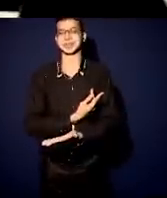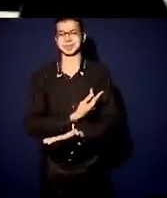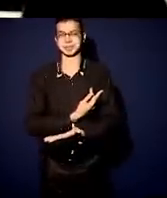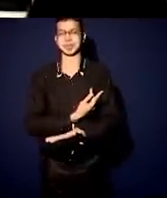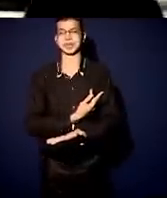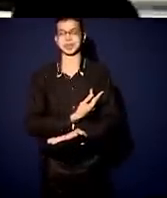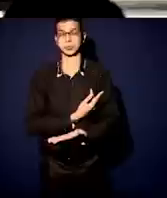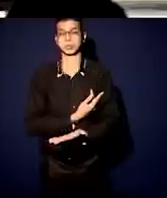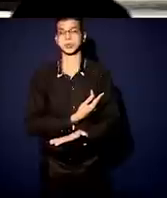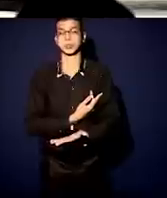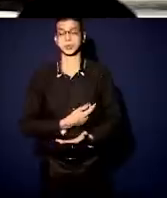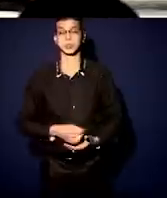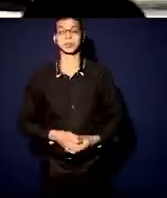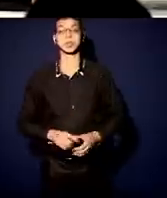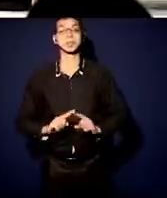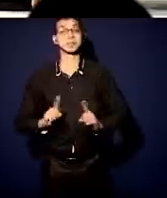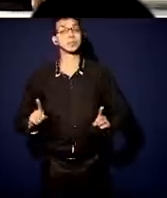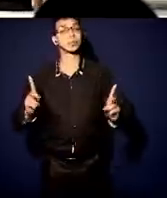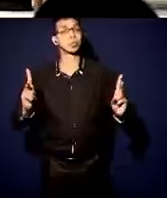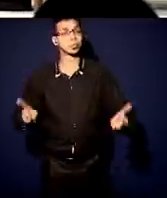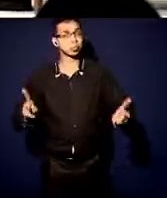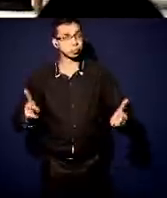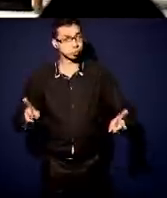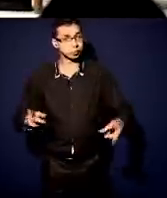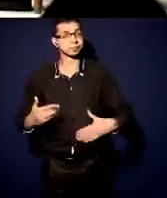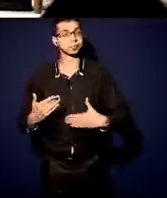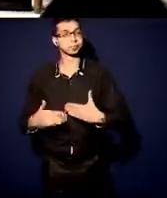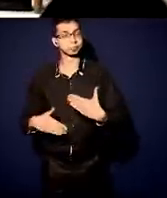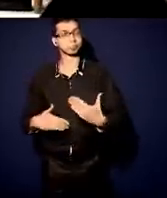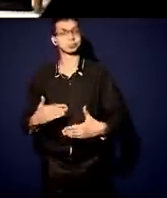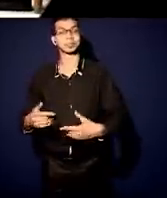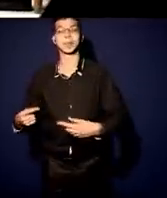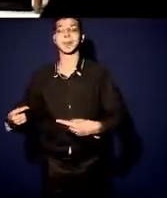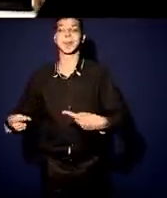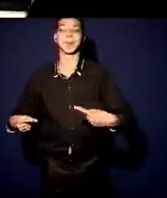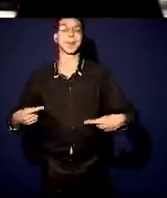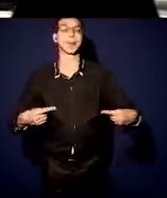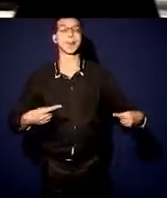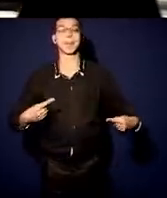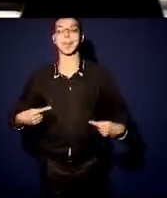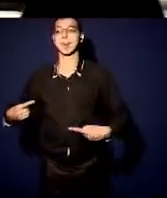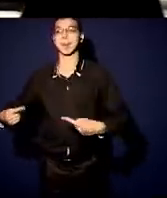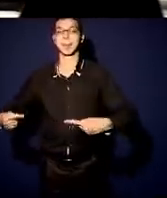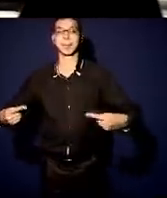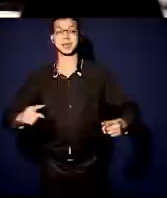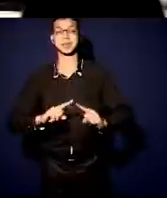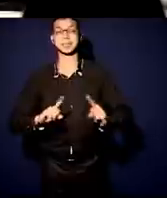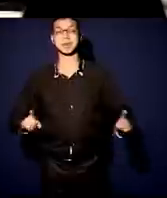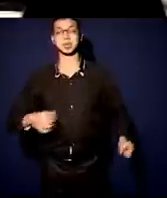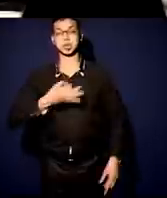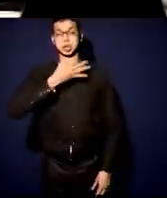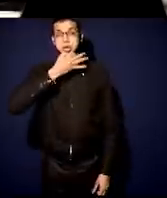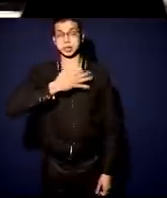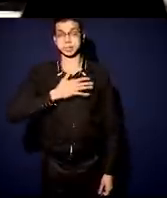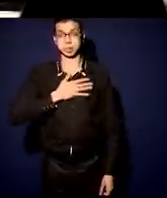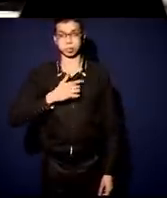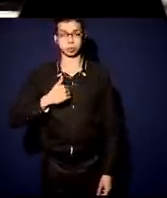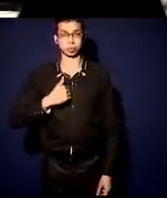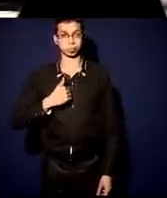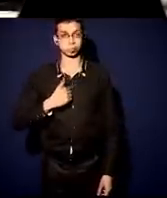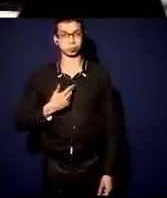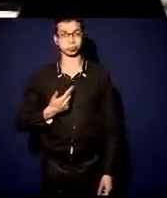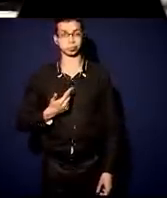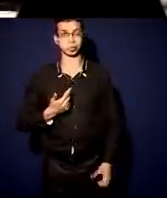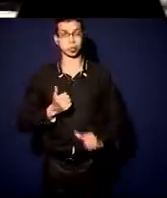circunstância ela continua acontecendo mas ela continua acontecendo na minha visão eu posso estar enganado eu não tô acompanhando então